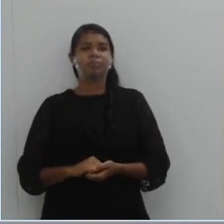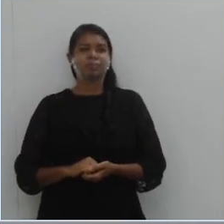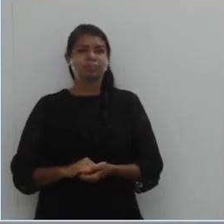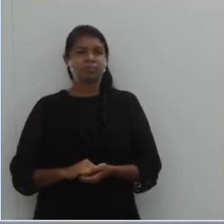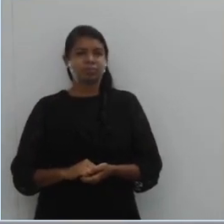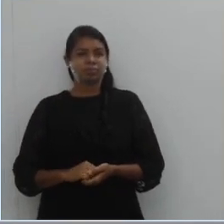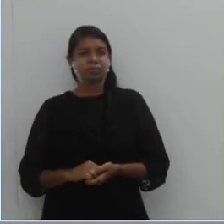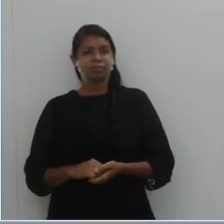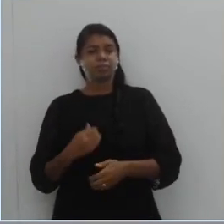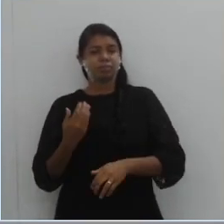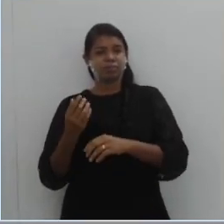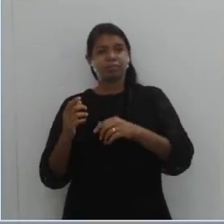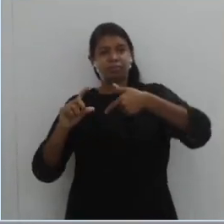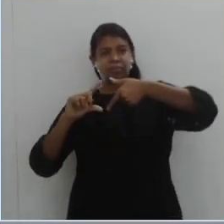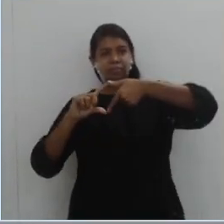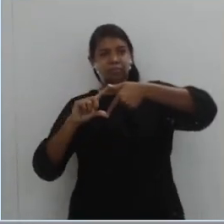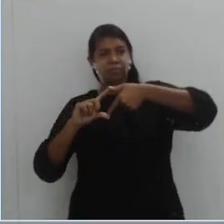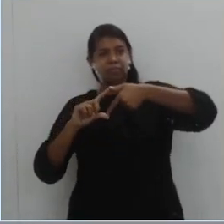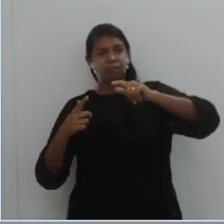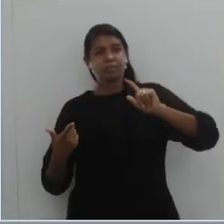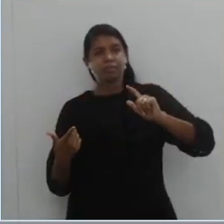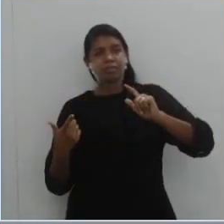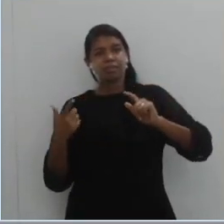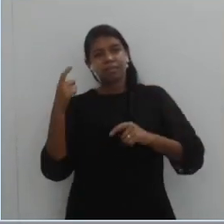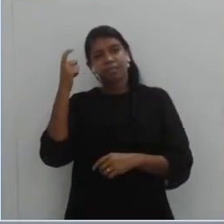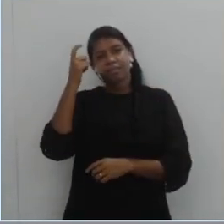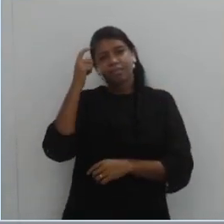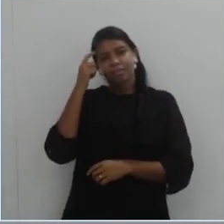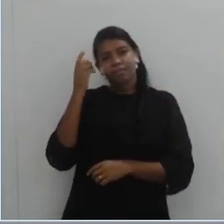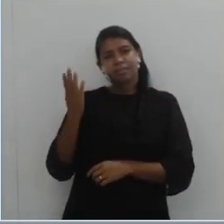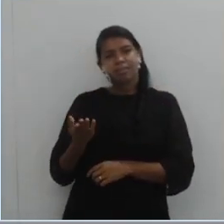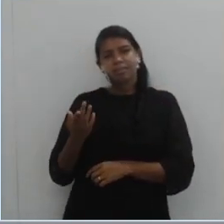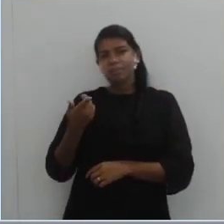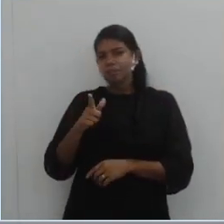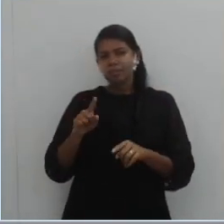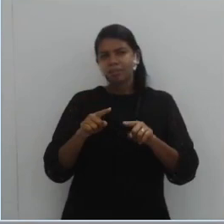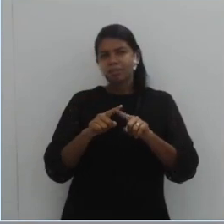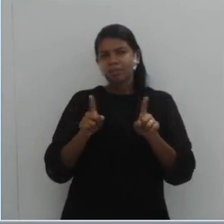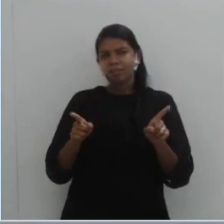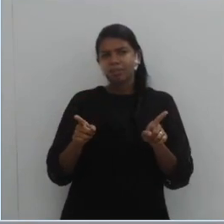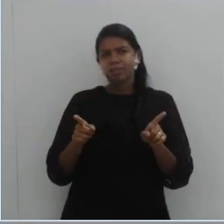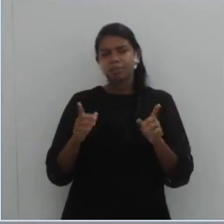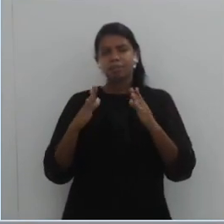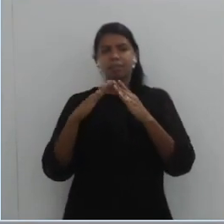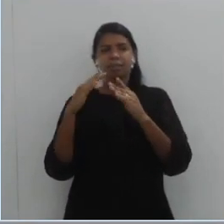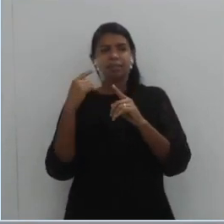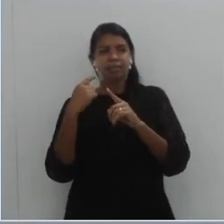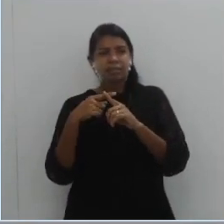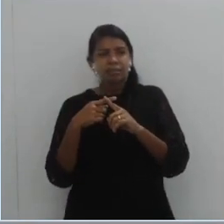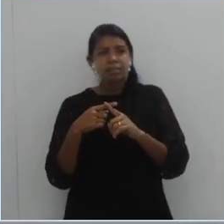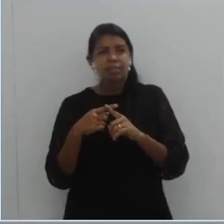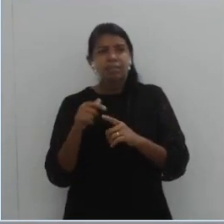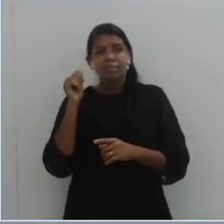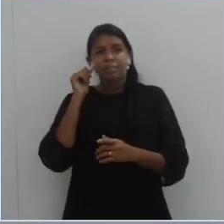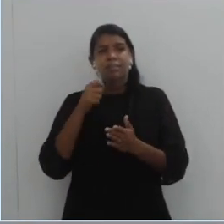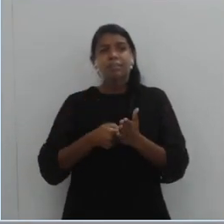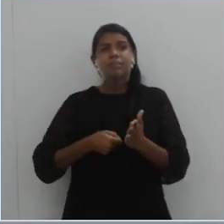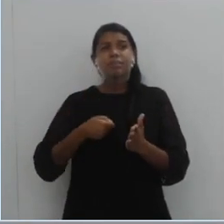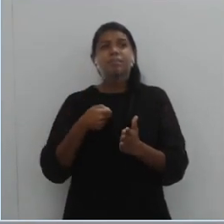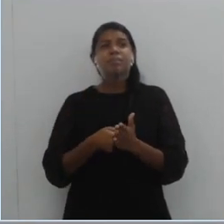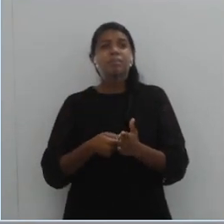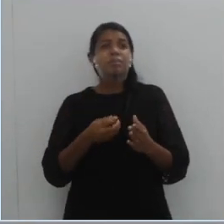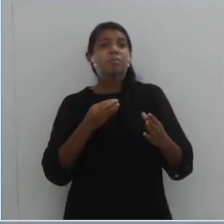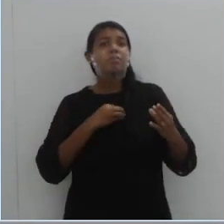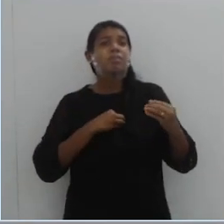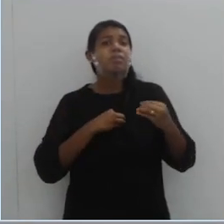moderno, ele não tem mais esse pensamento, certo? Mas veja que a igreja culpava a mulher pelo